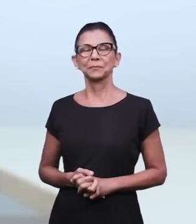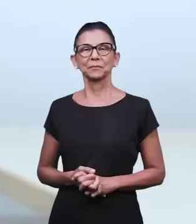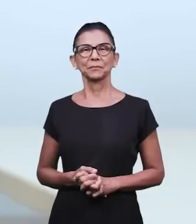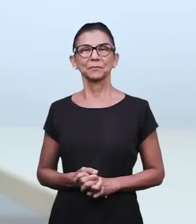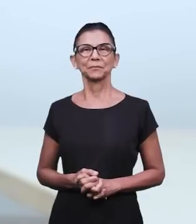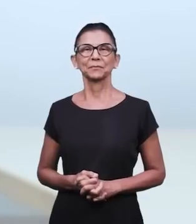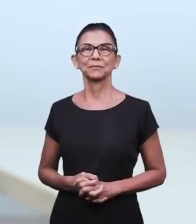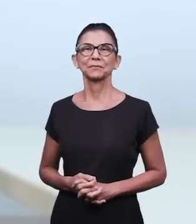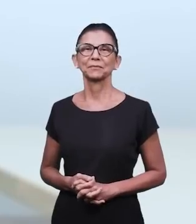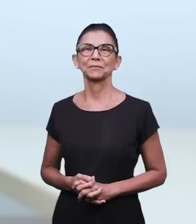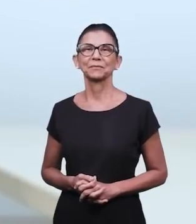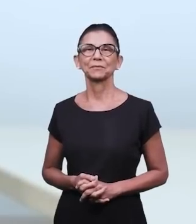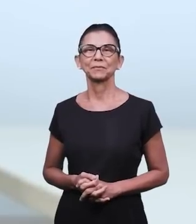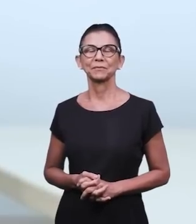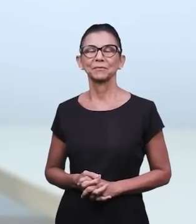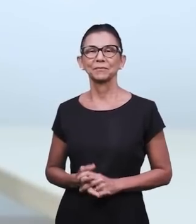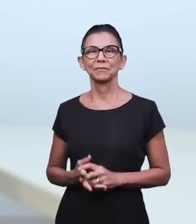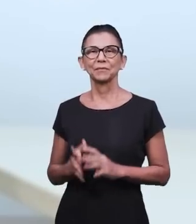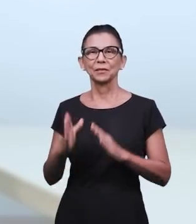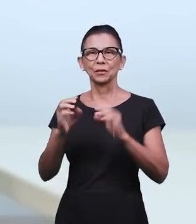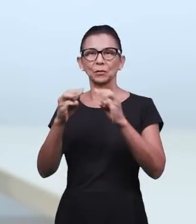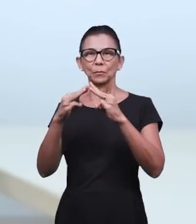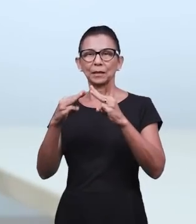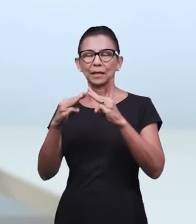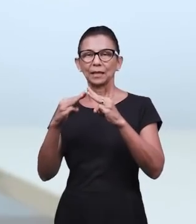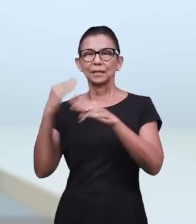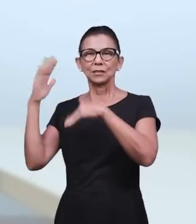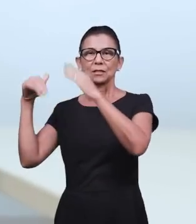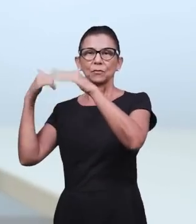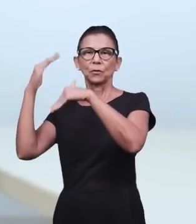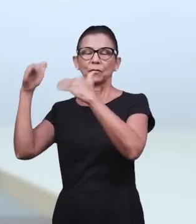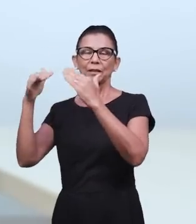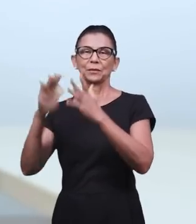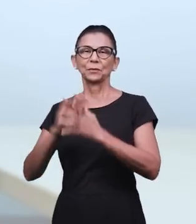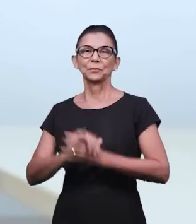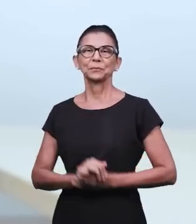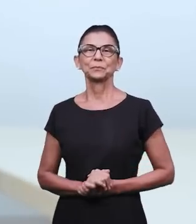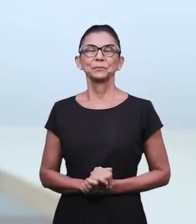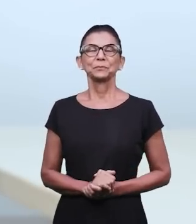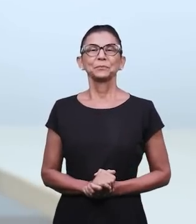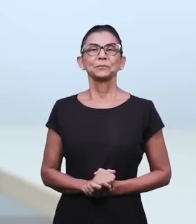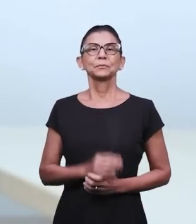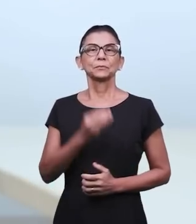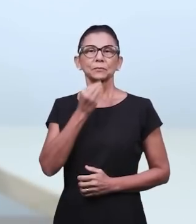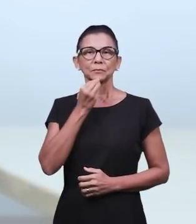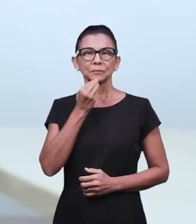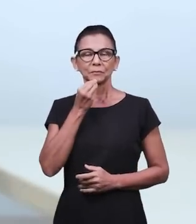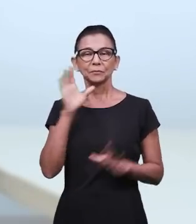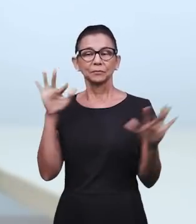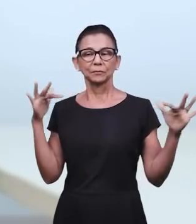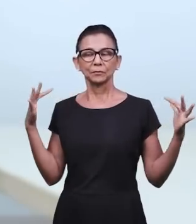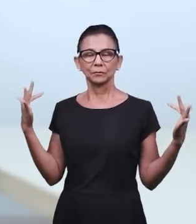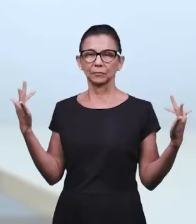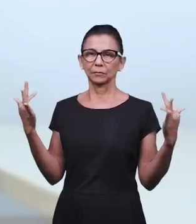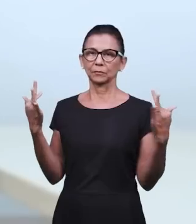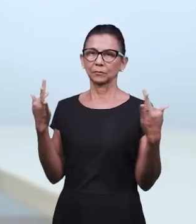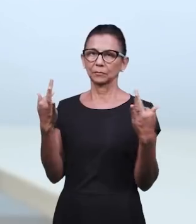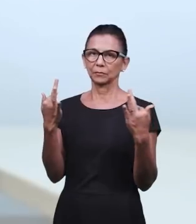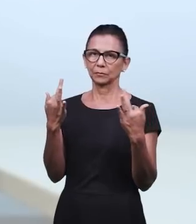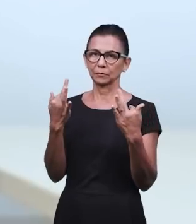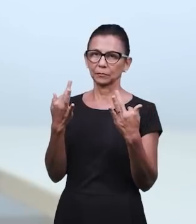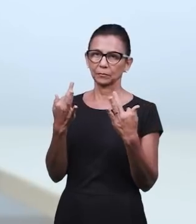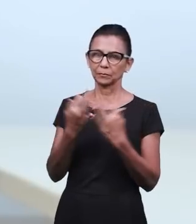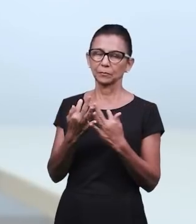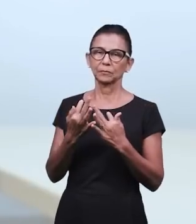experiência maravilhosa que é o Crescendo no Manaim, uma oportunidade que o Senhor tem dado também para que famílias inteiras